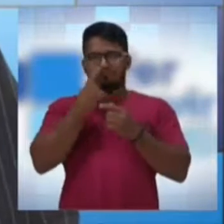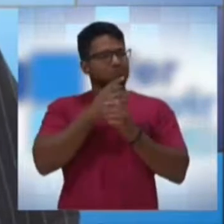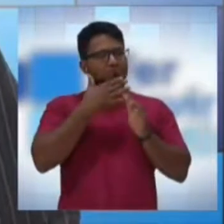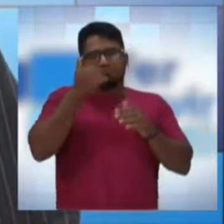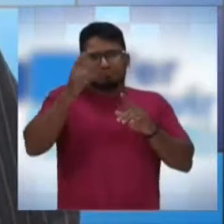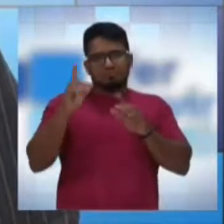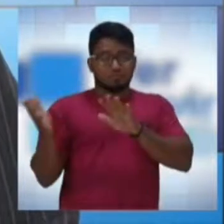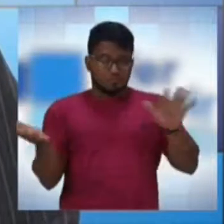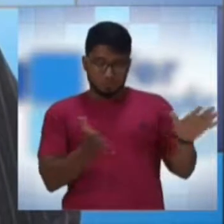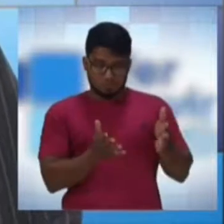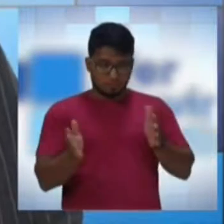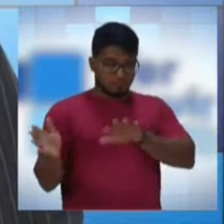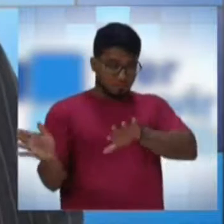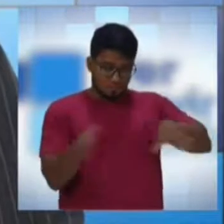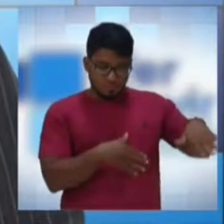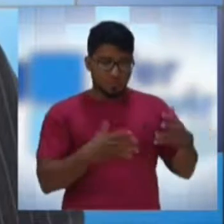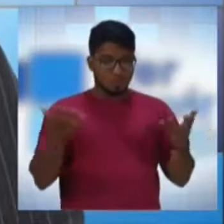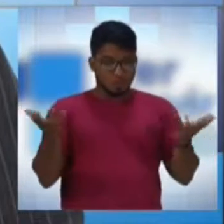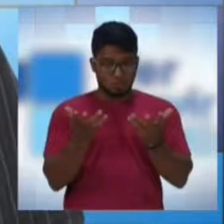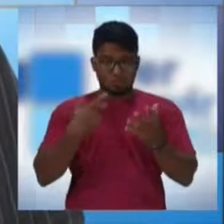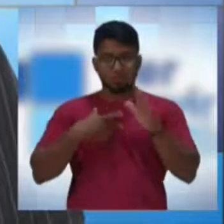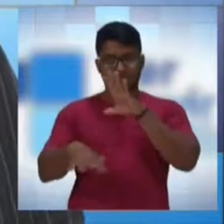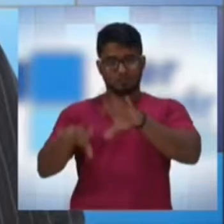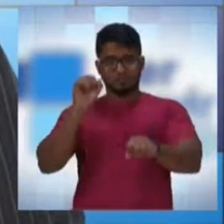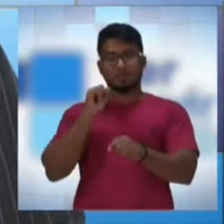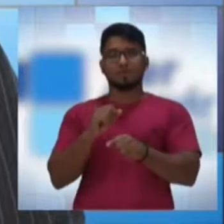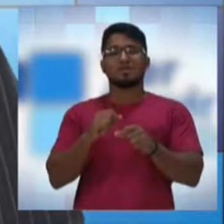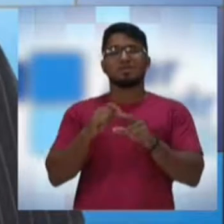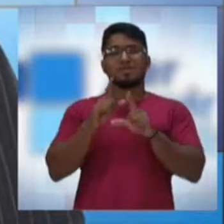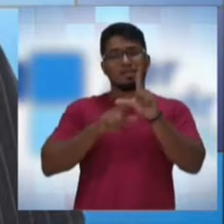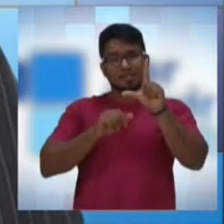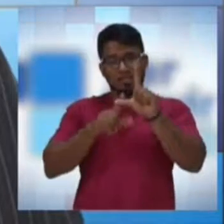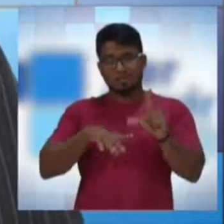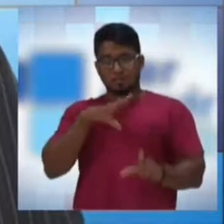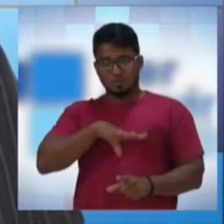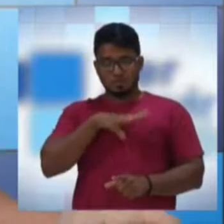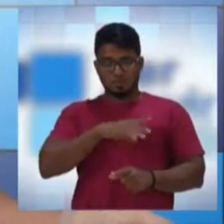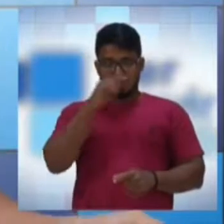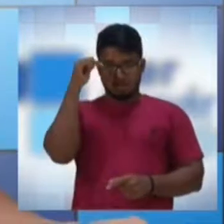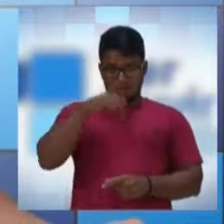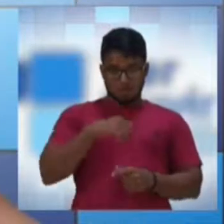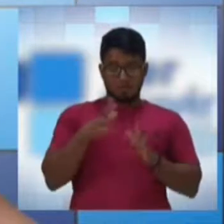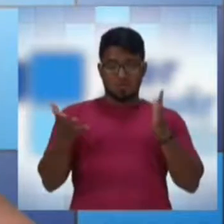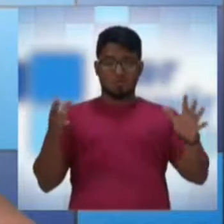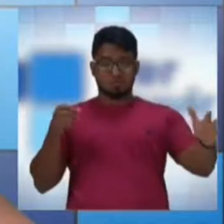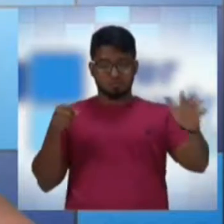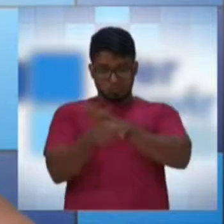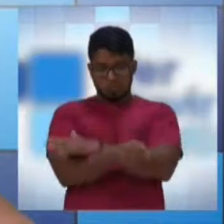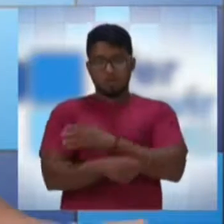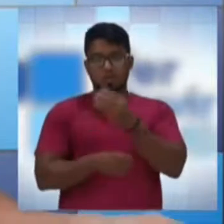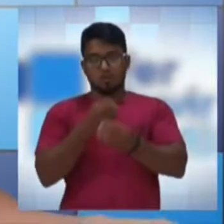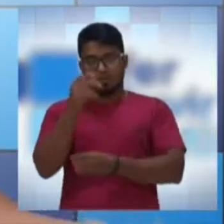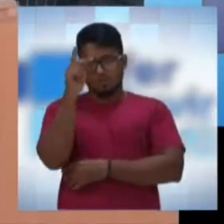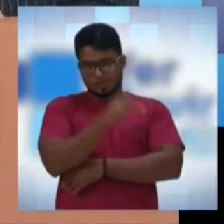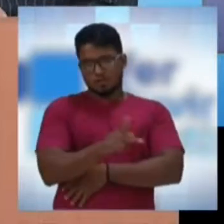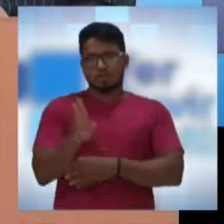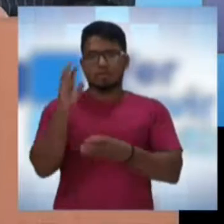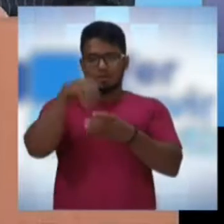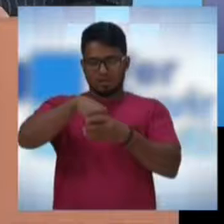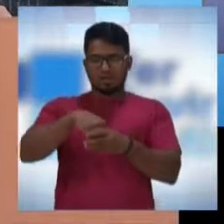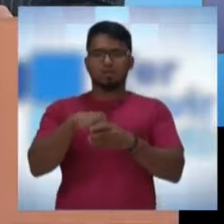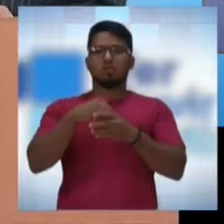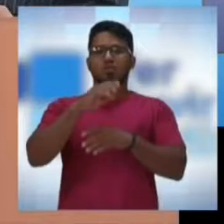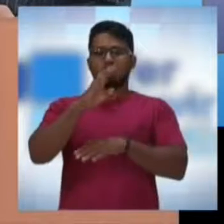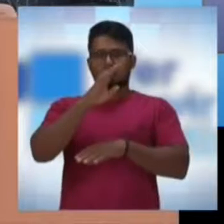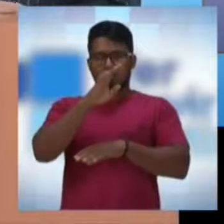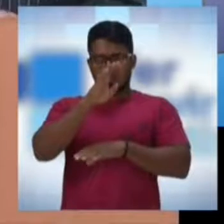letras português. Isso. E é concursada, né? Isso. Estado e prefeitura? Estado e prefeitura. Como professora, né?